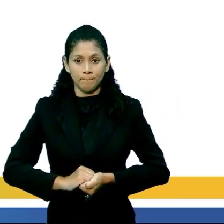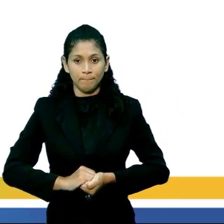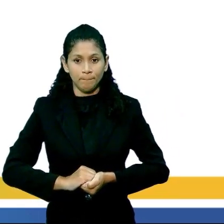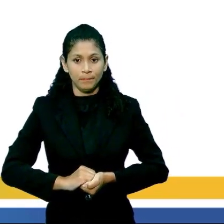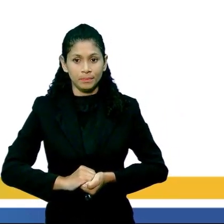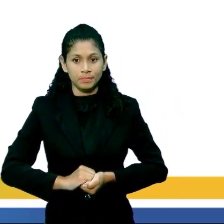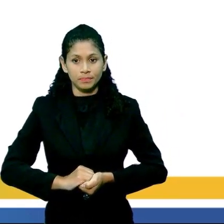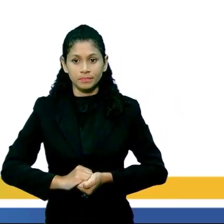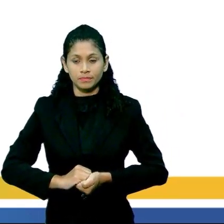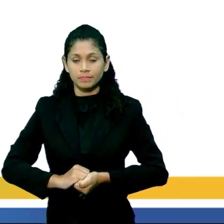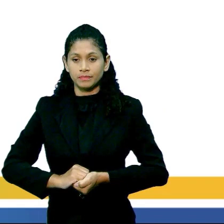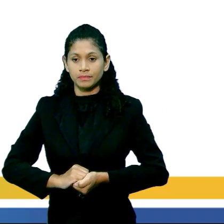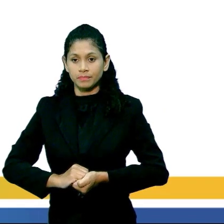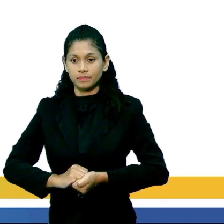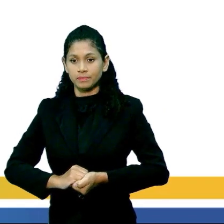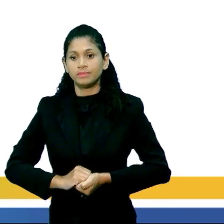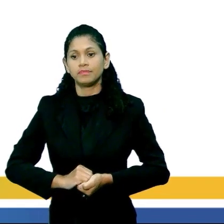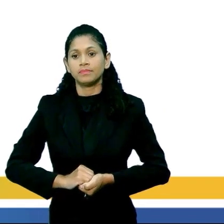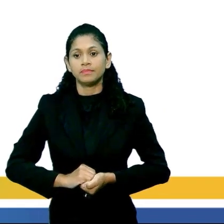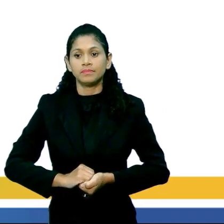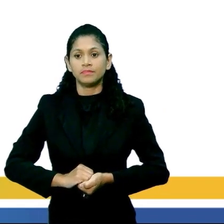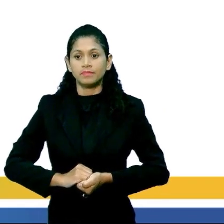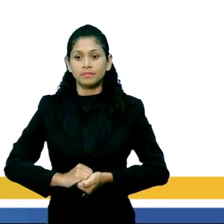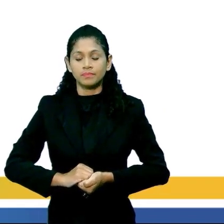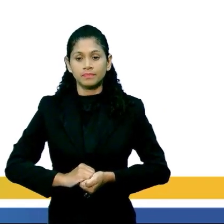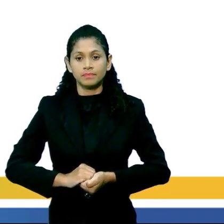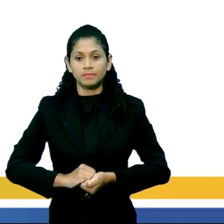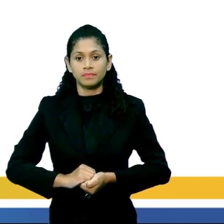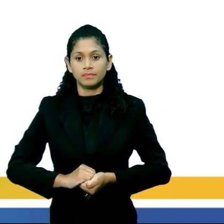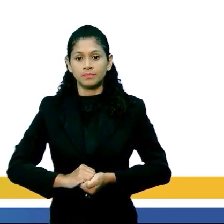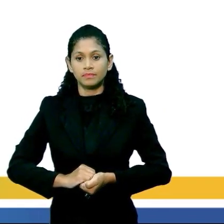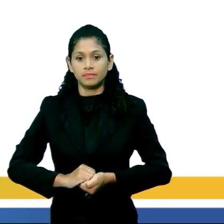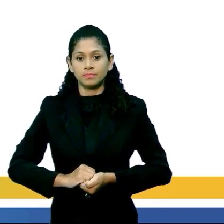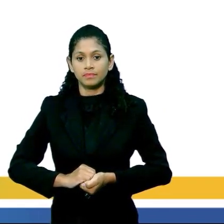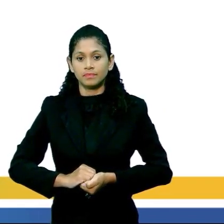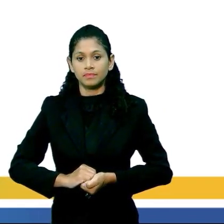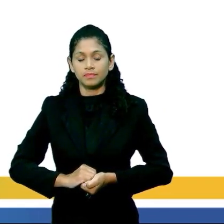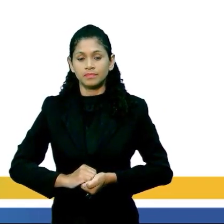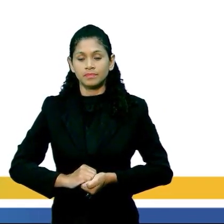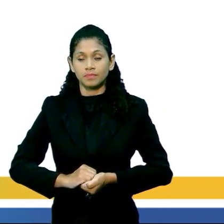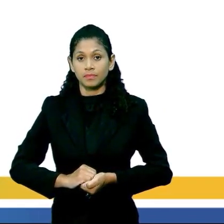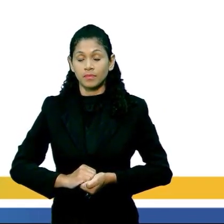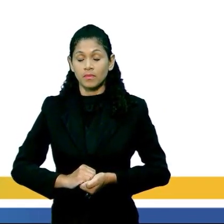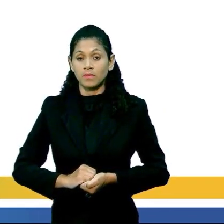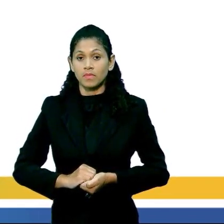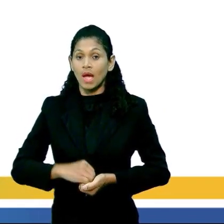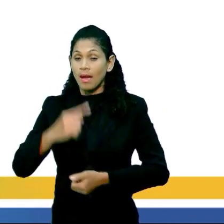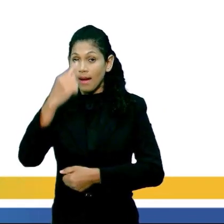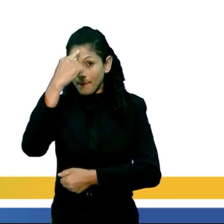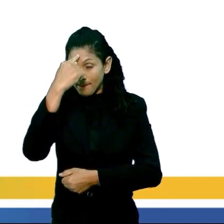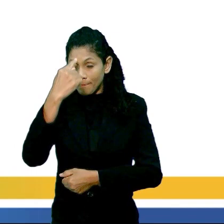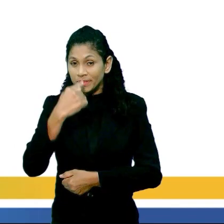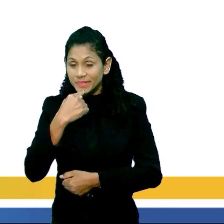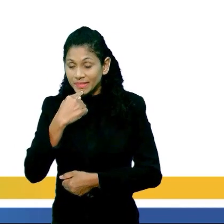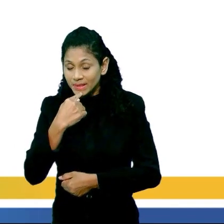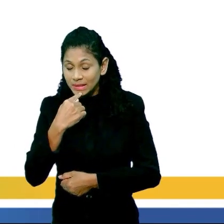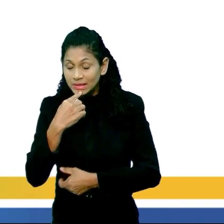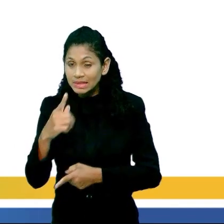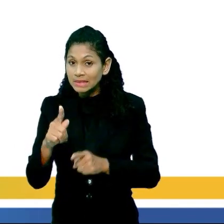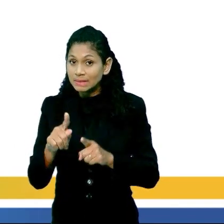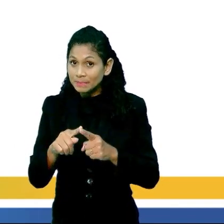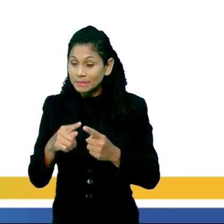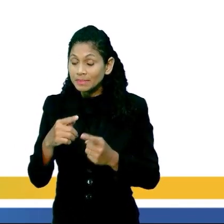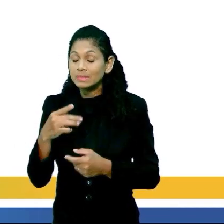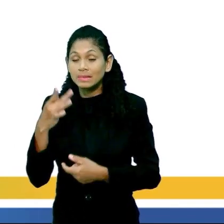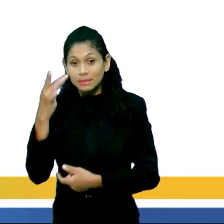o raio, tá, do semicírculo menor é o R2. Então vejamos aí, ó. Nós